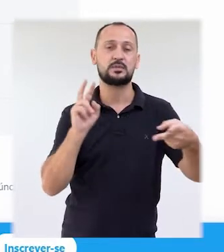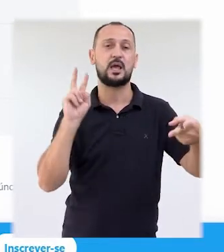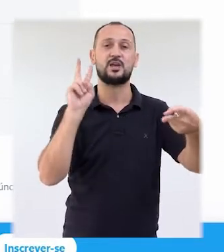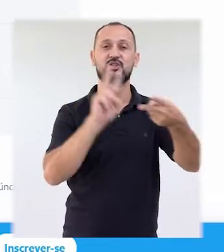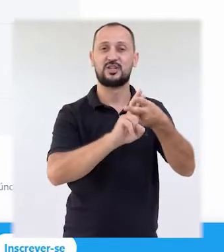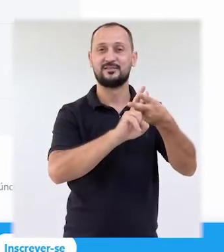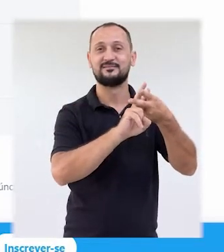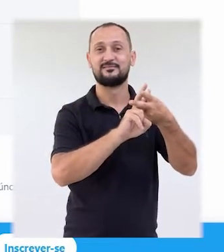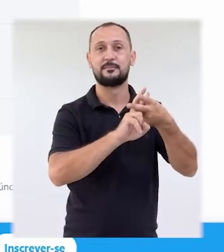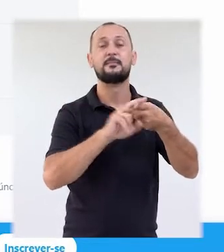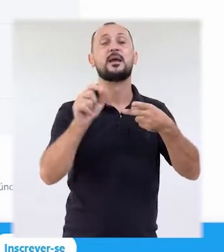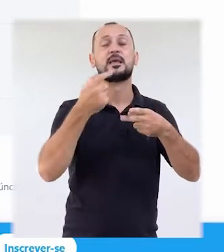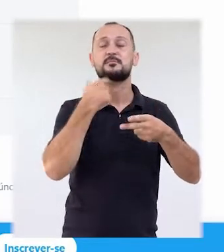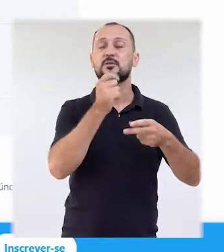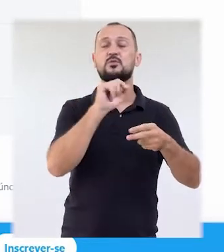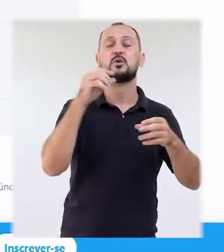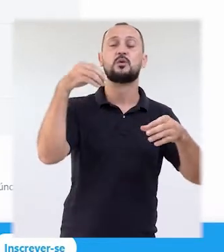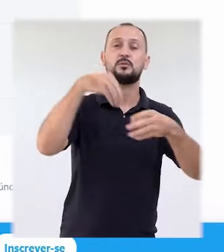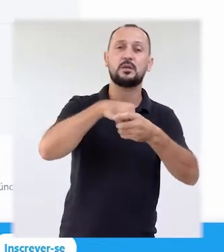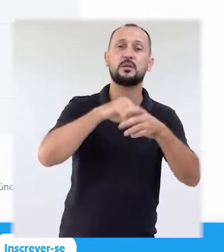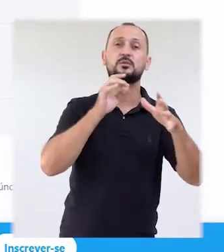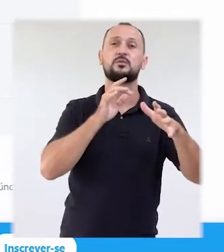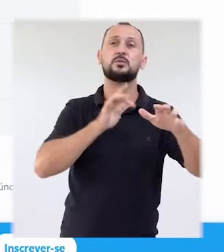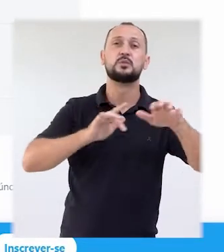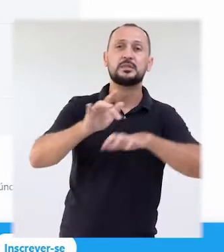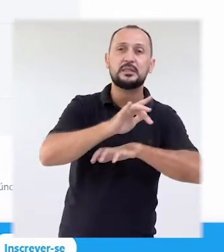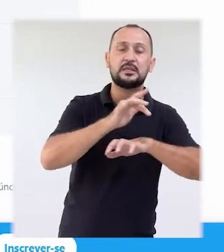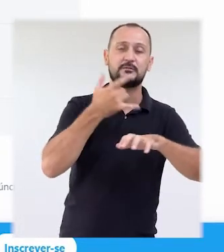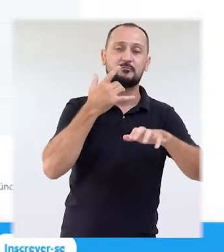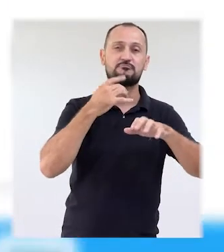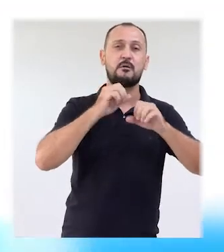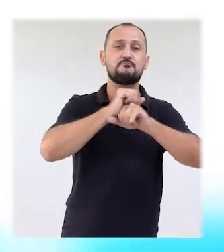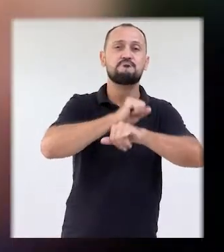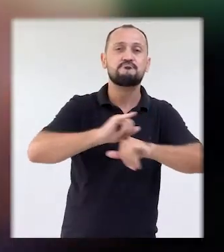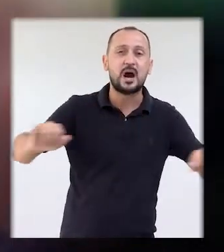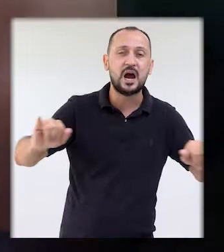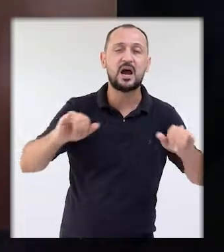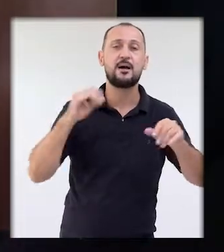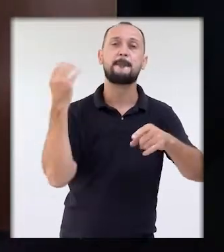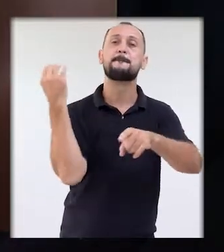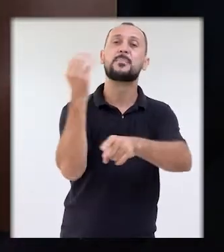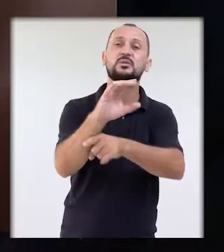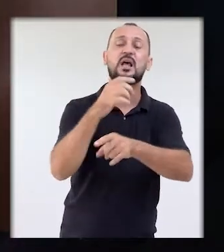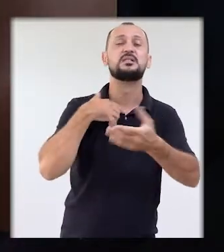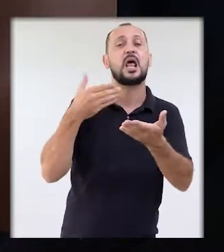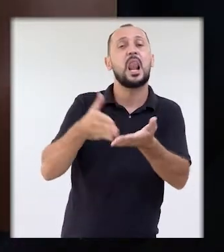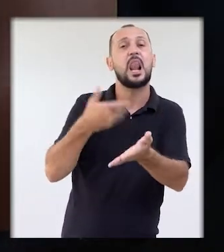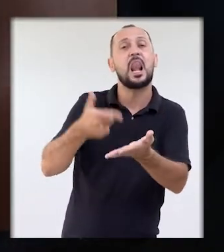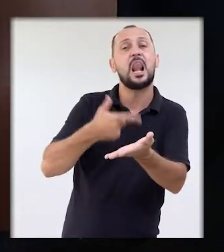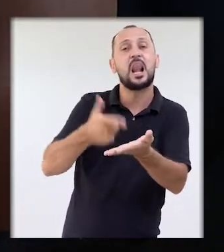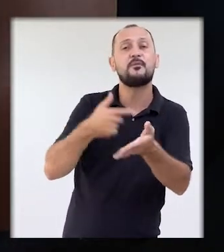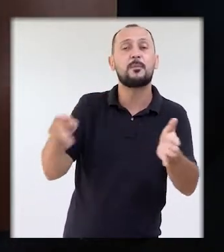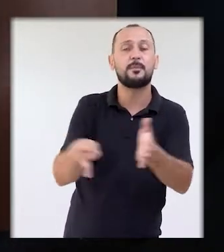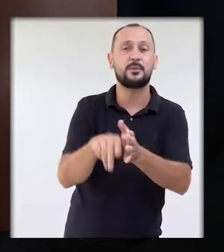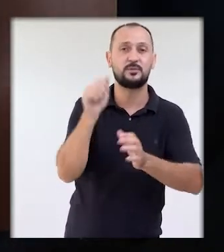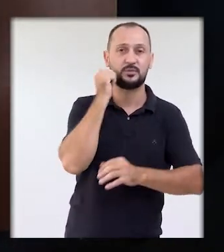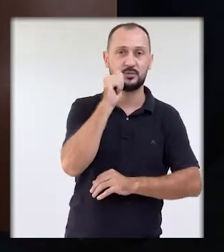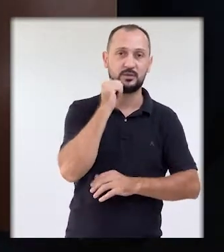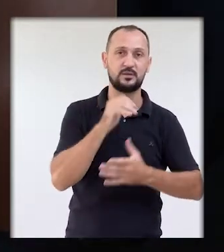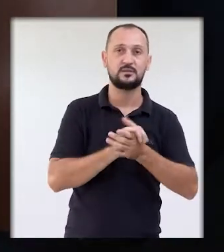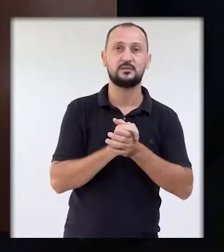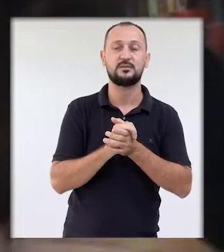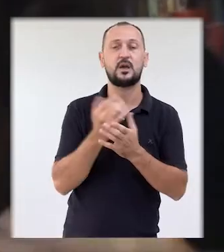fizeram essa hashtag para que as pessoas postassem, né, livros de mulheres e levassem esse movimento para frente,